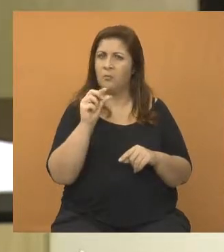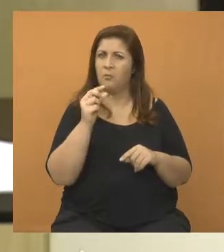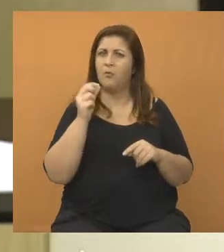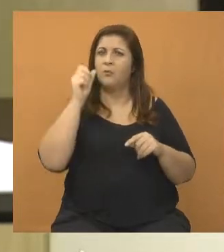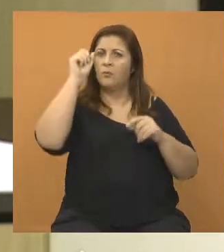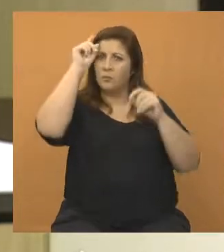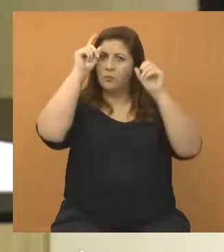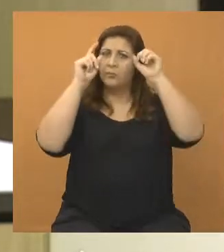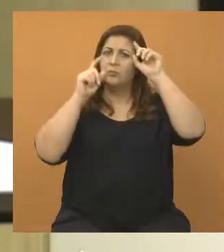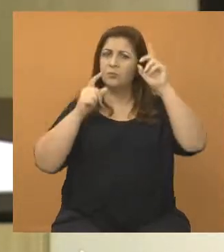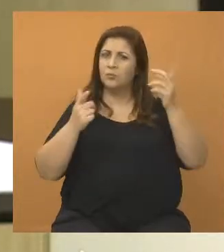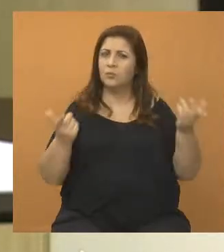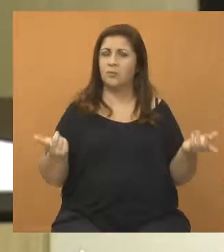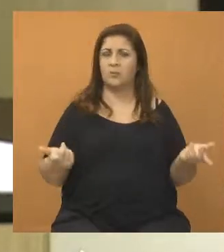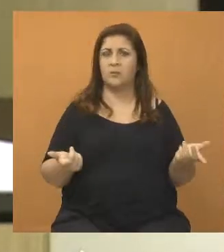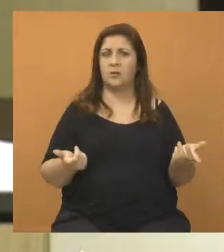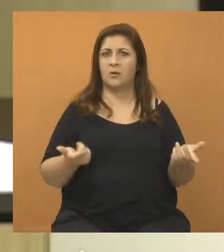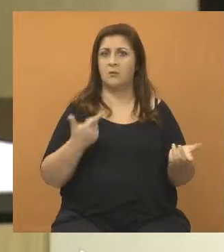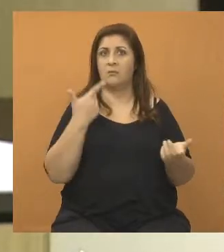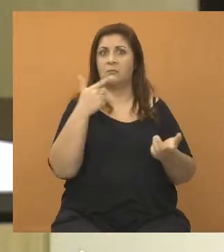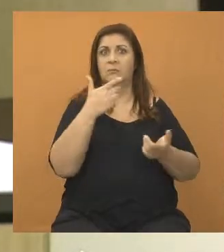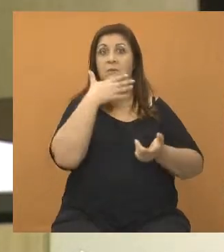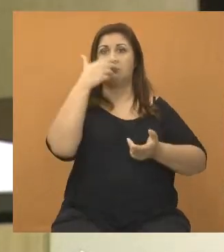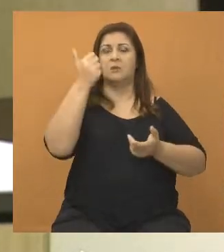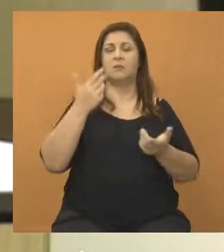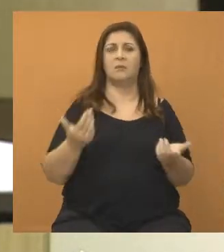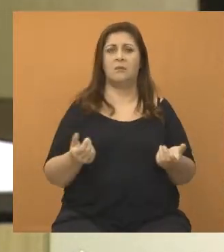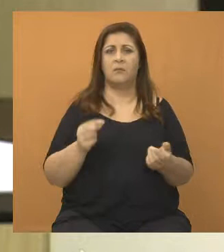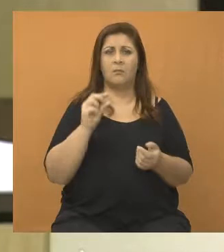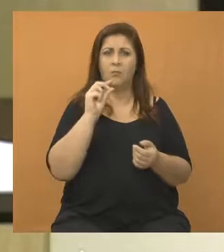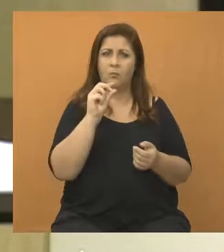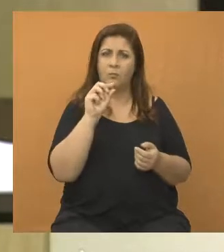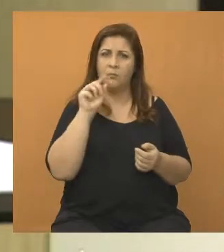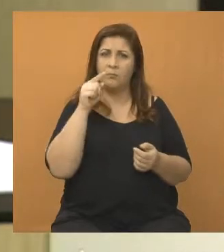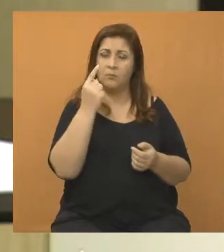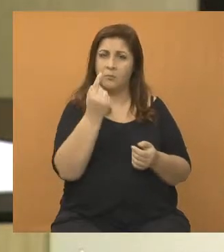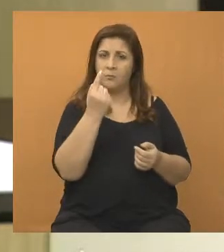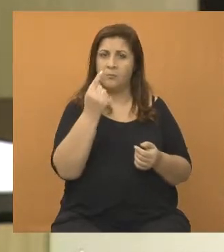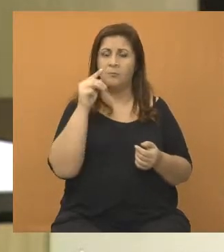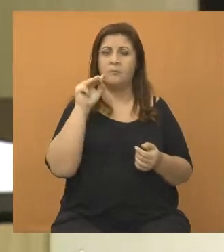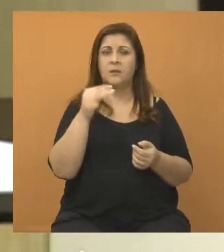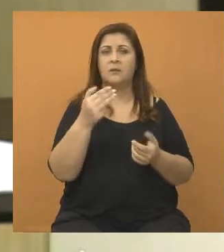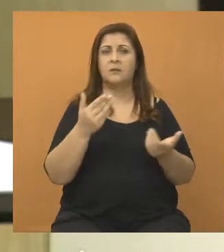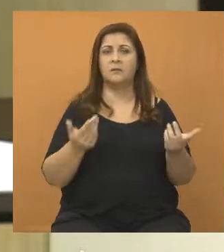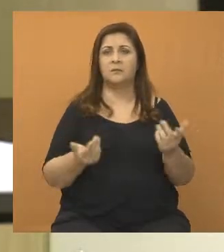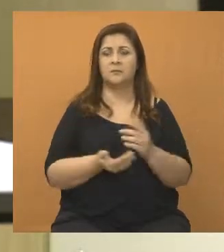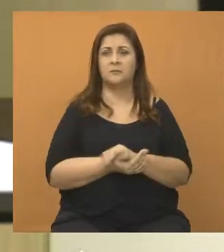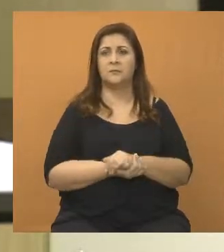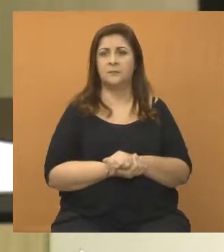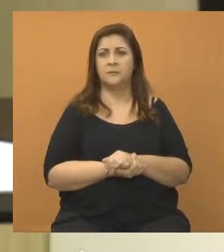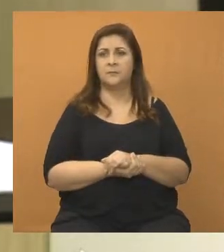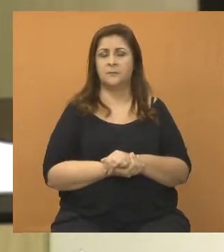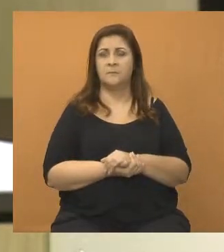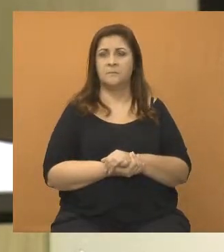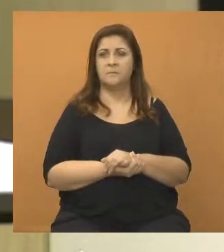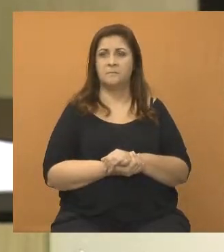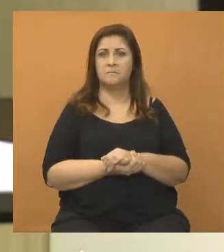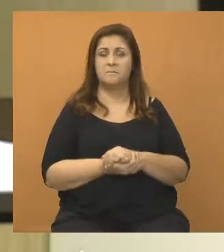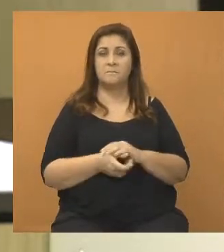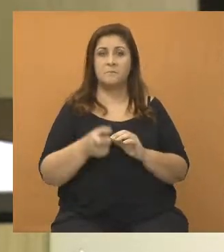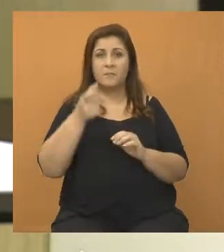cultura, um pouco mais de 1 milhão também, e a gente vê que tem